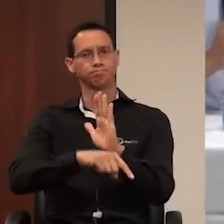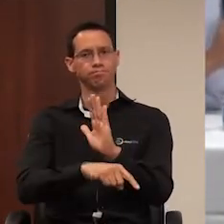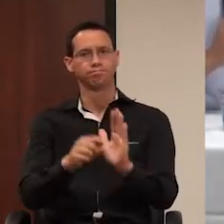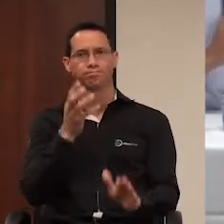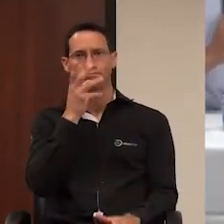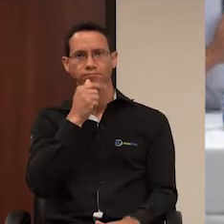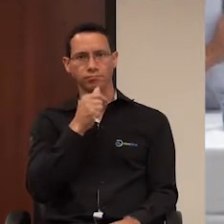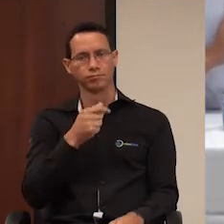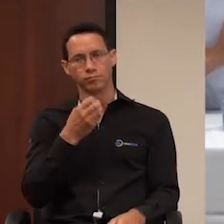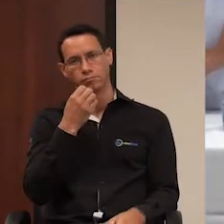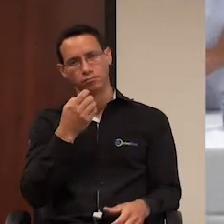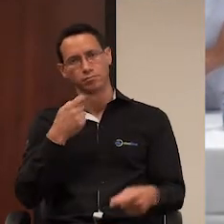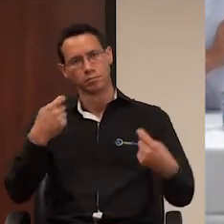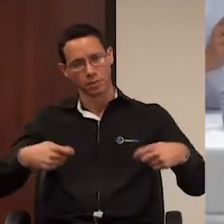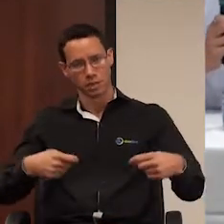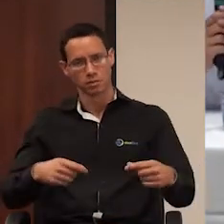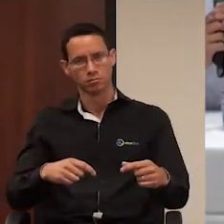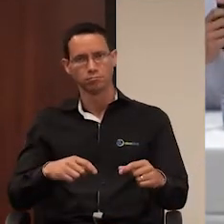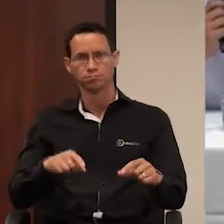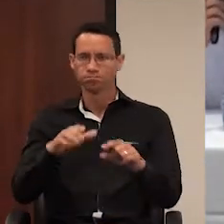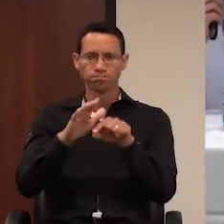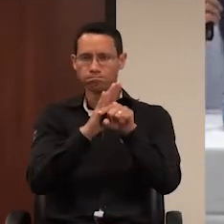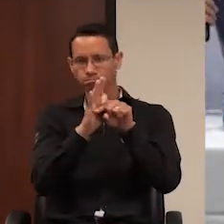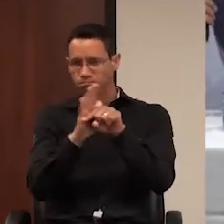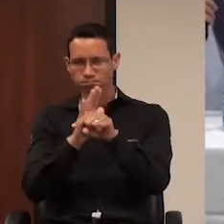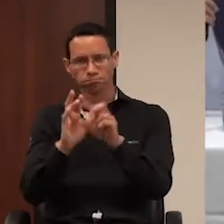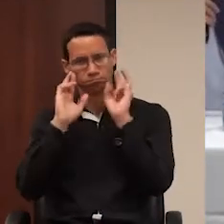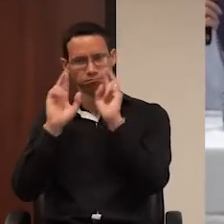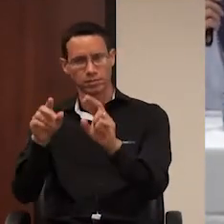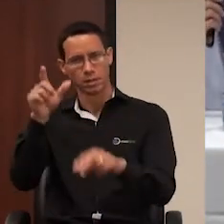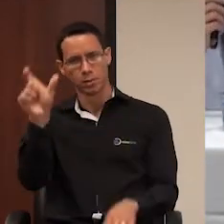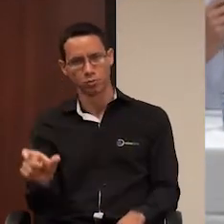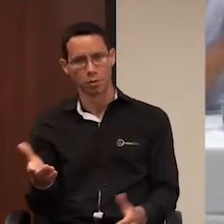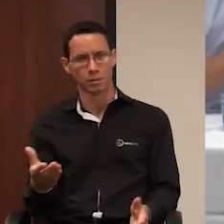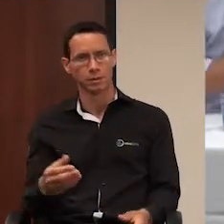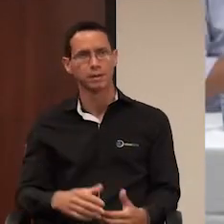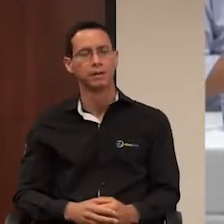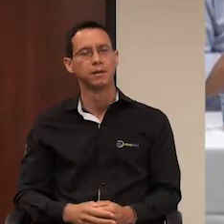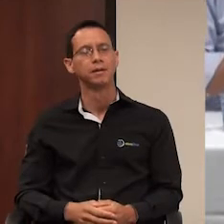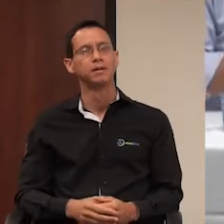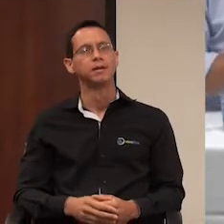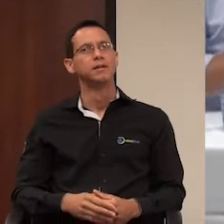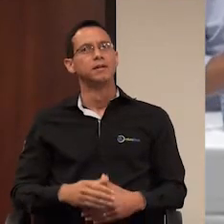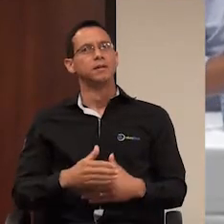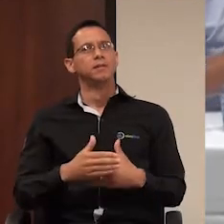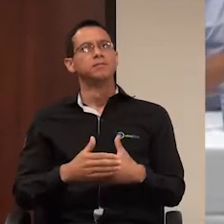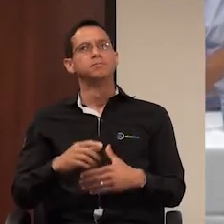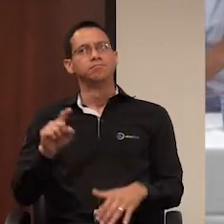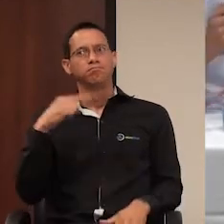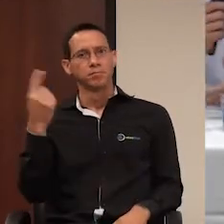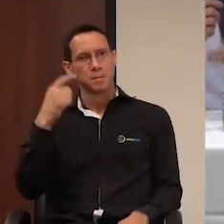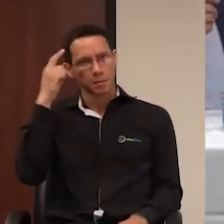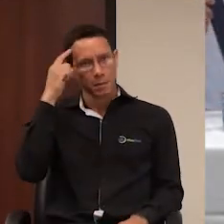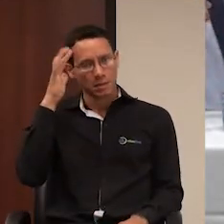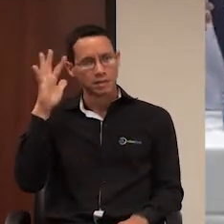assim, né? Em respeito à pessoa. Ele fala, nossa, como isso vai impactar? E eu acho que as pessoas no geral pensam assim,